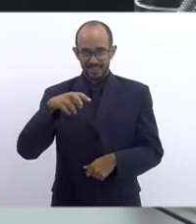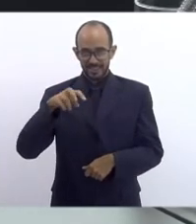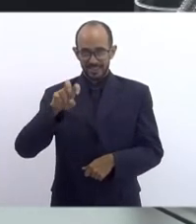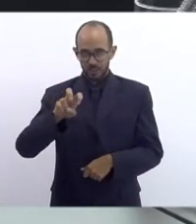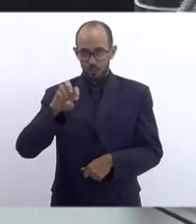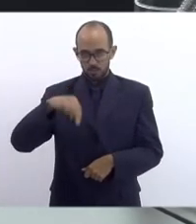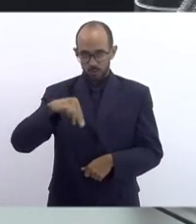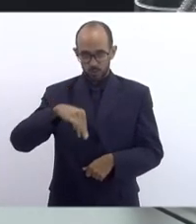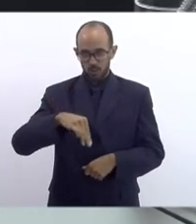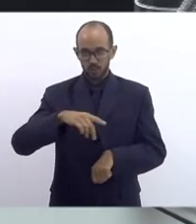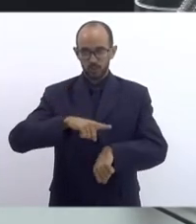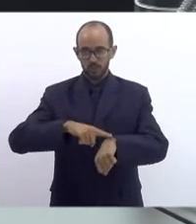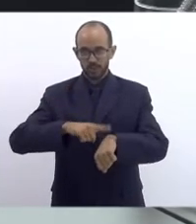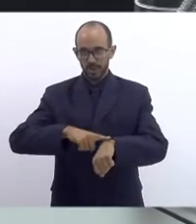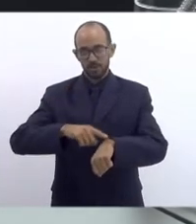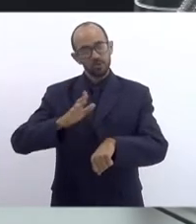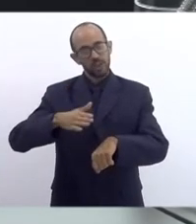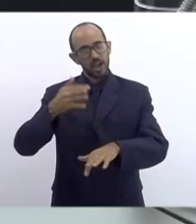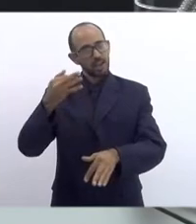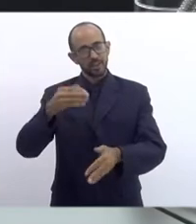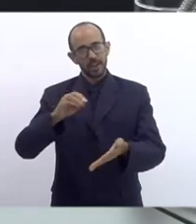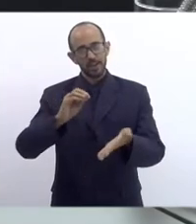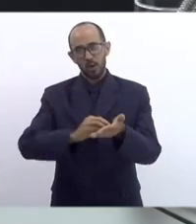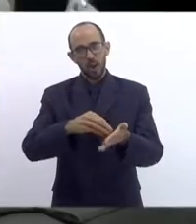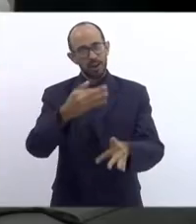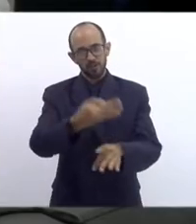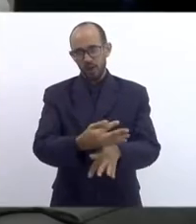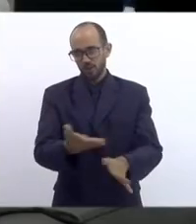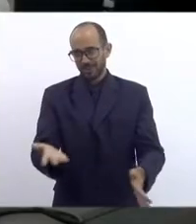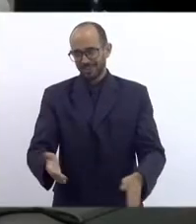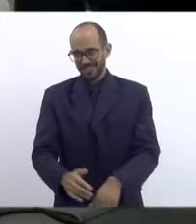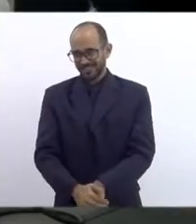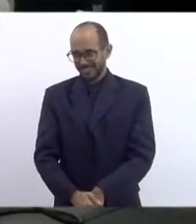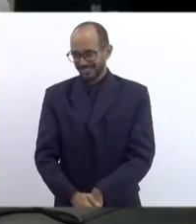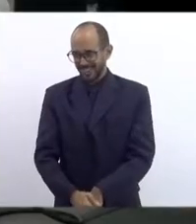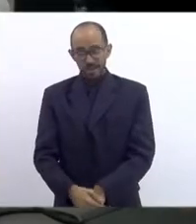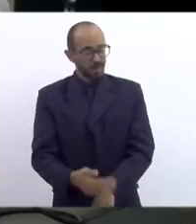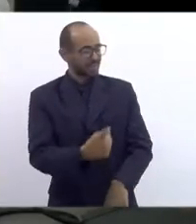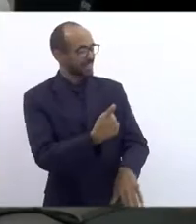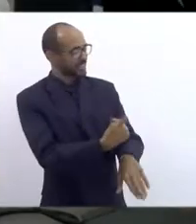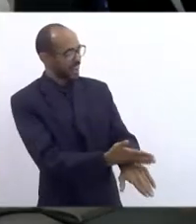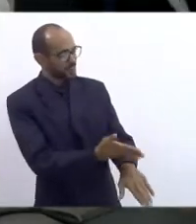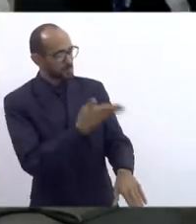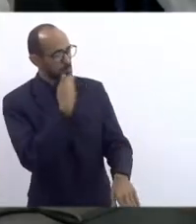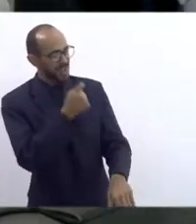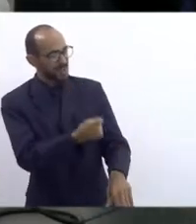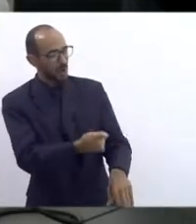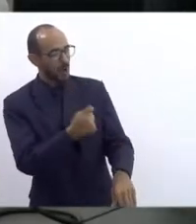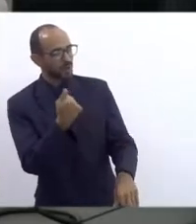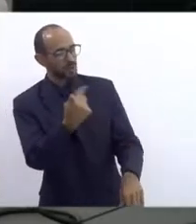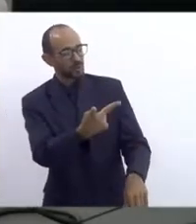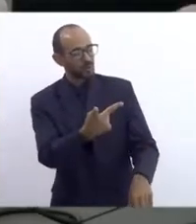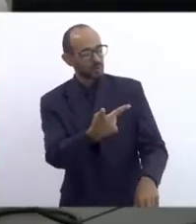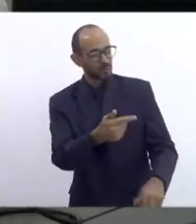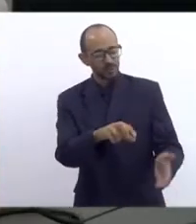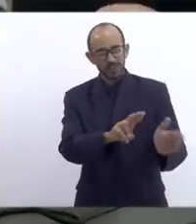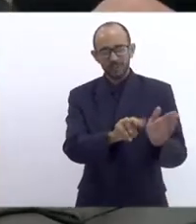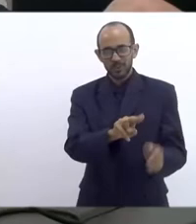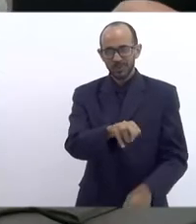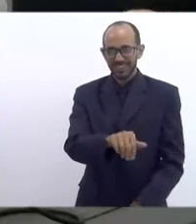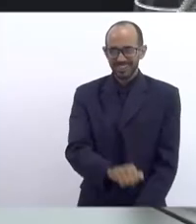transcorrido levou falta, né? Antes tarde do que nunca. Não, mas firmou jurisprudência essa discussão aqui hoje. Tá